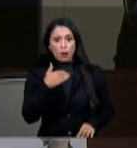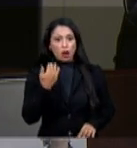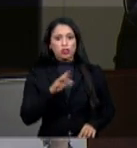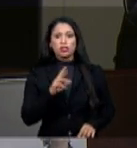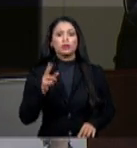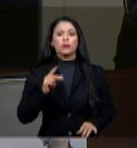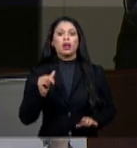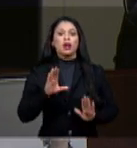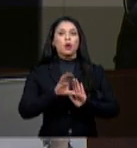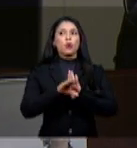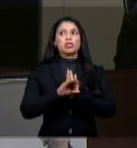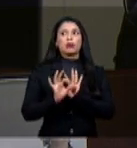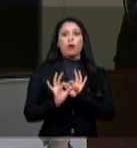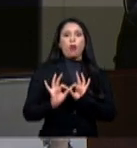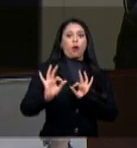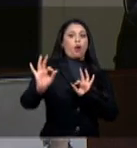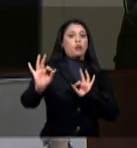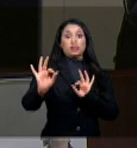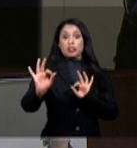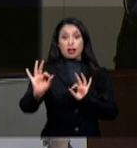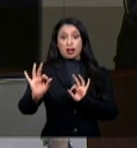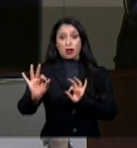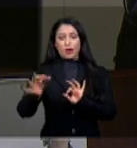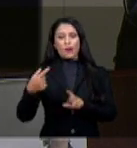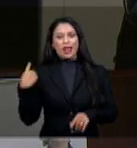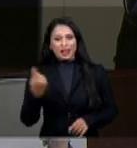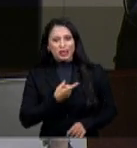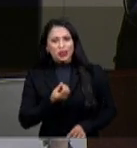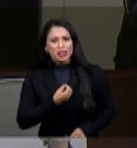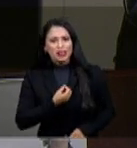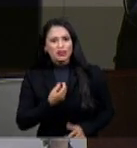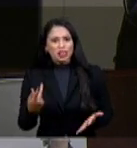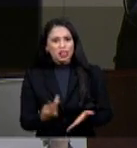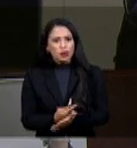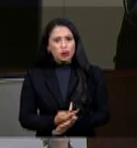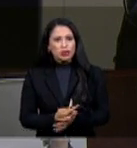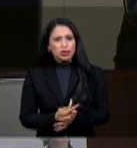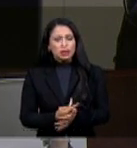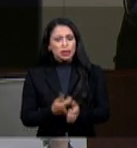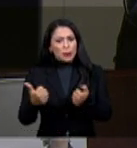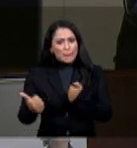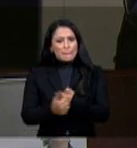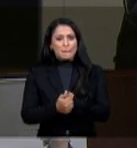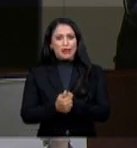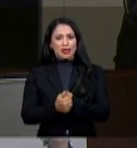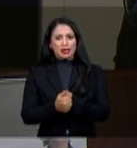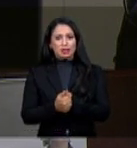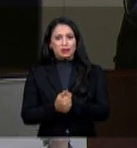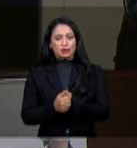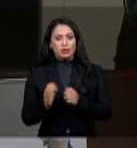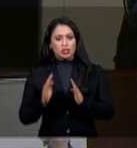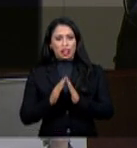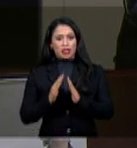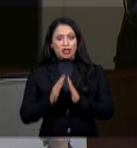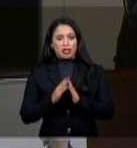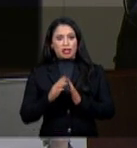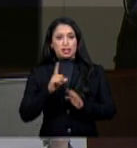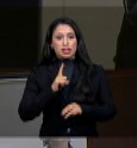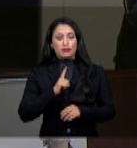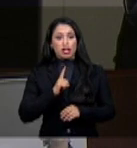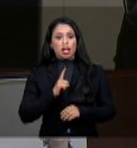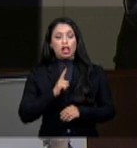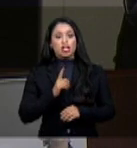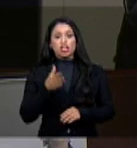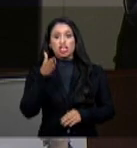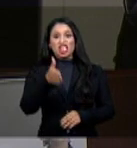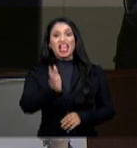não eram conceitos distantes, eram nossa história, acontecendo bem ali no quintal. Eu estava na multidão que pediu direta já. Eu